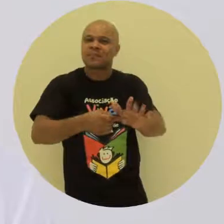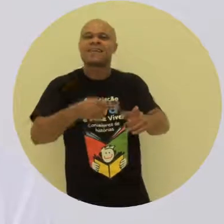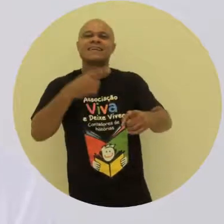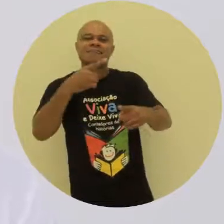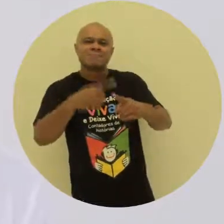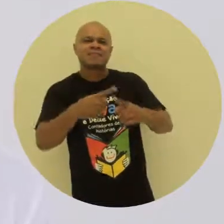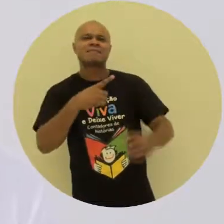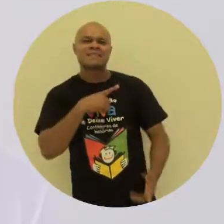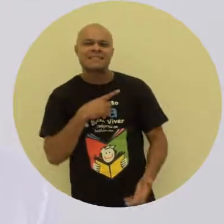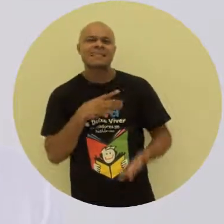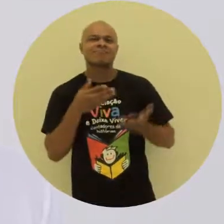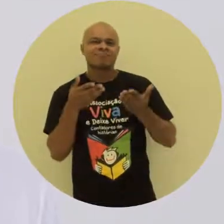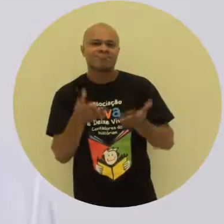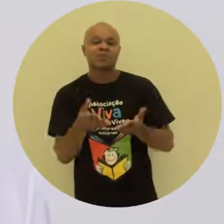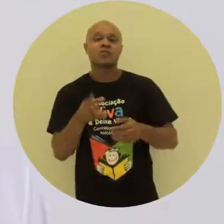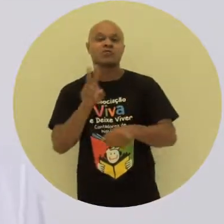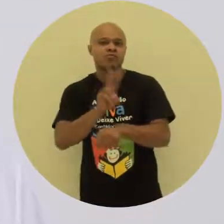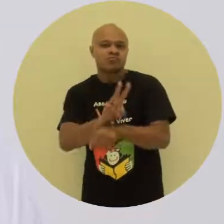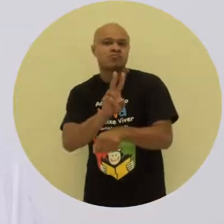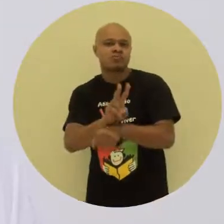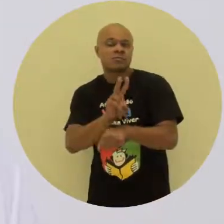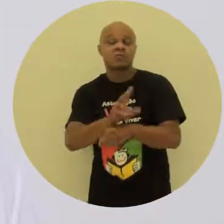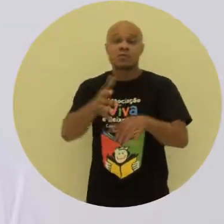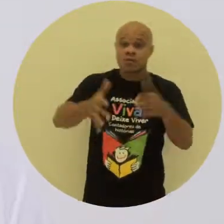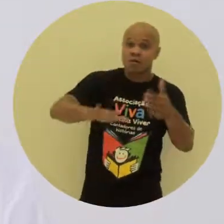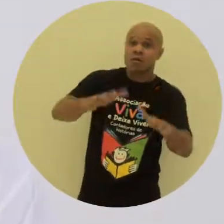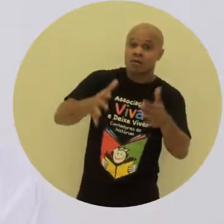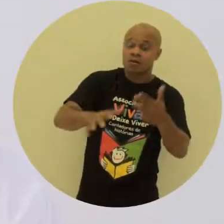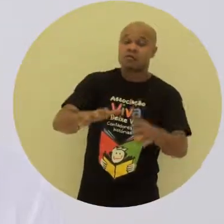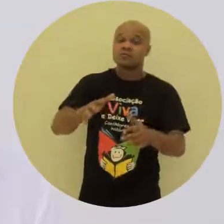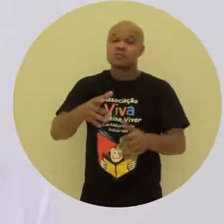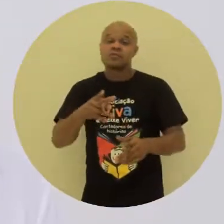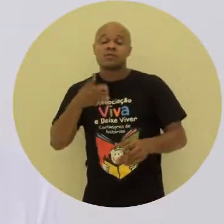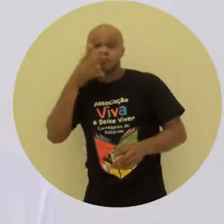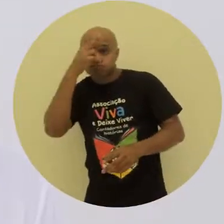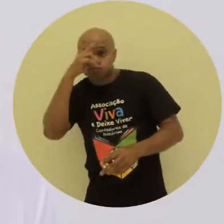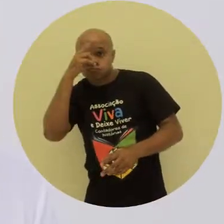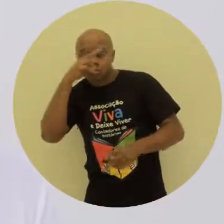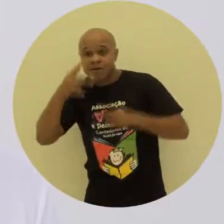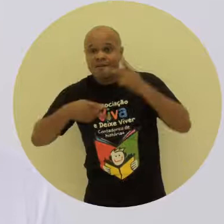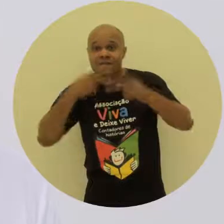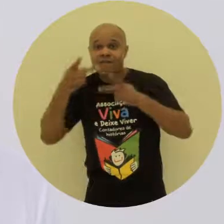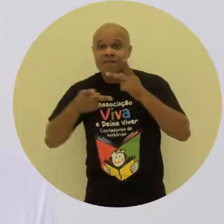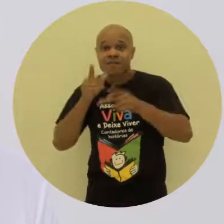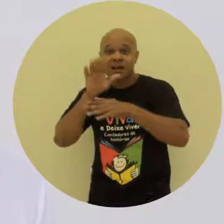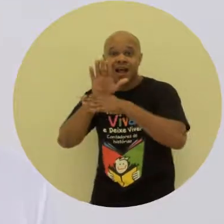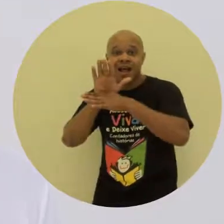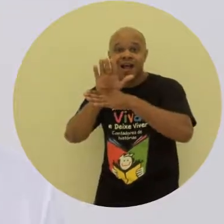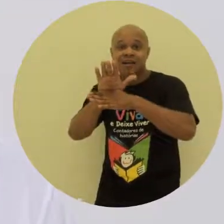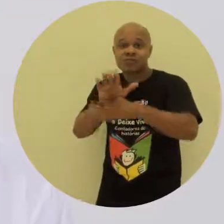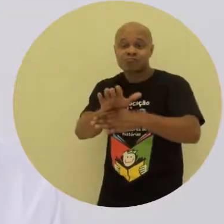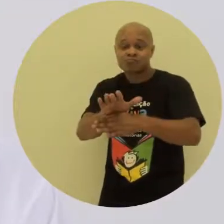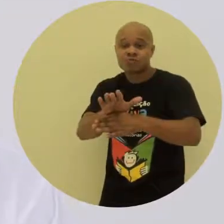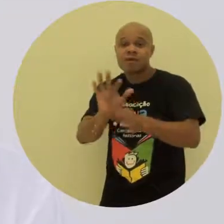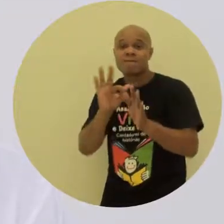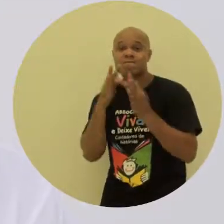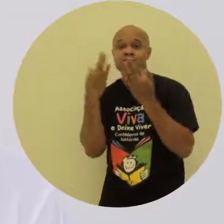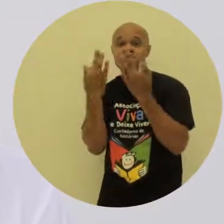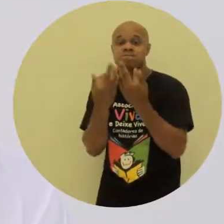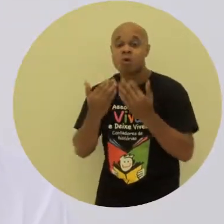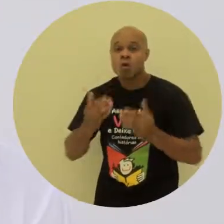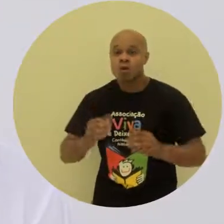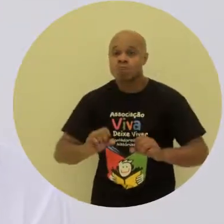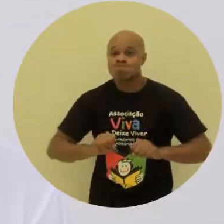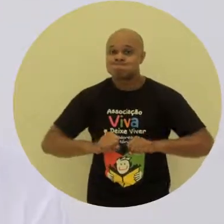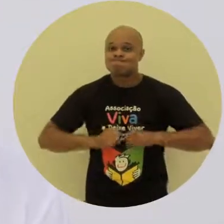crianças crônicas ou crianças que estão em cuidados paliativos. E a contação de história tem apoiado muito as famílias,